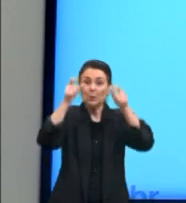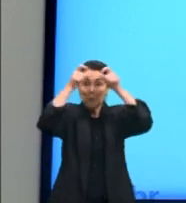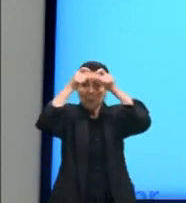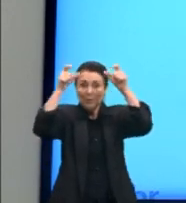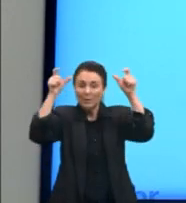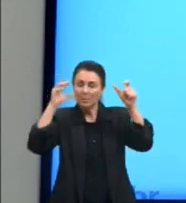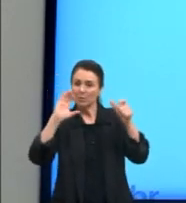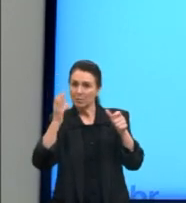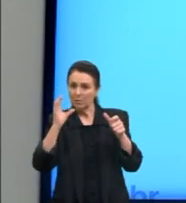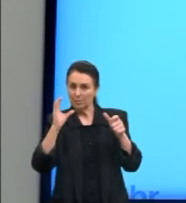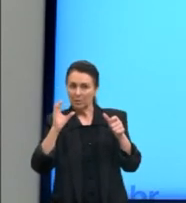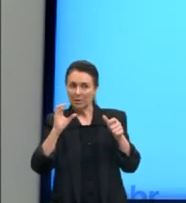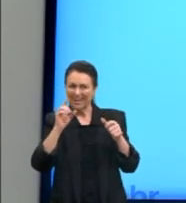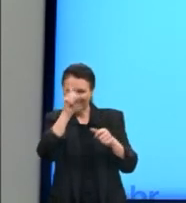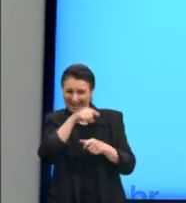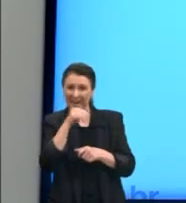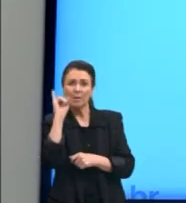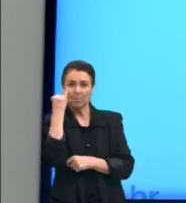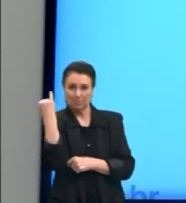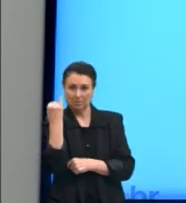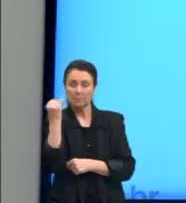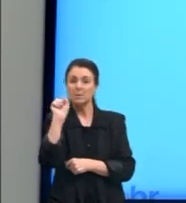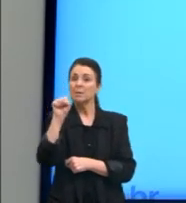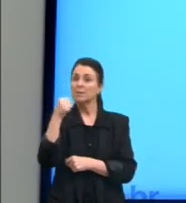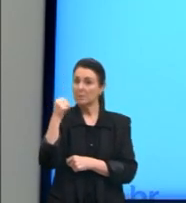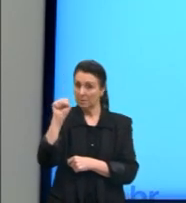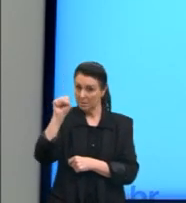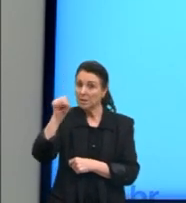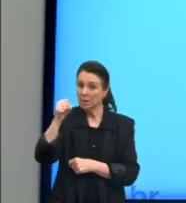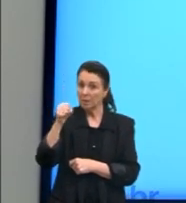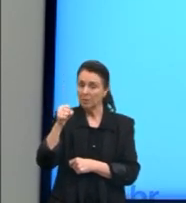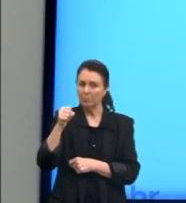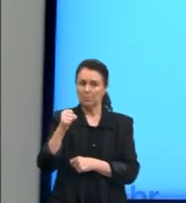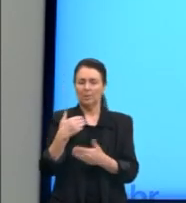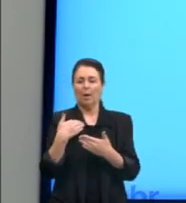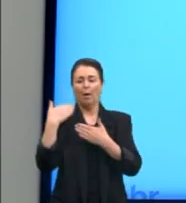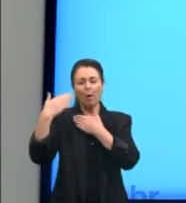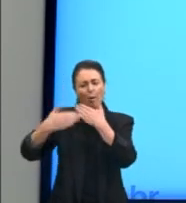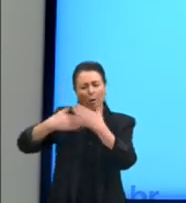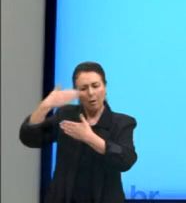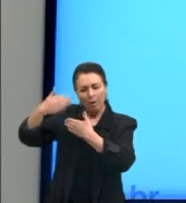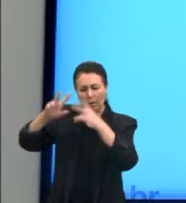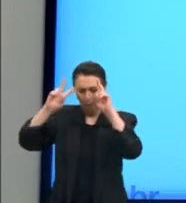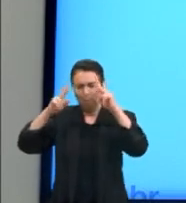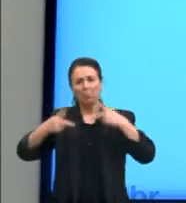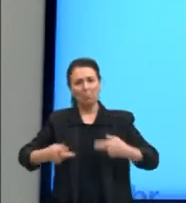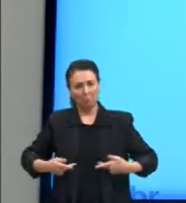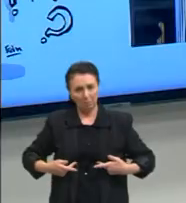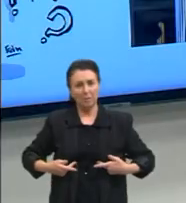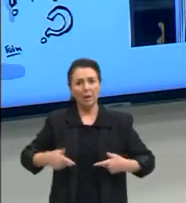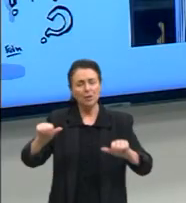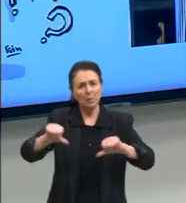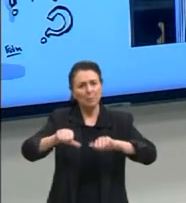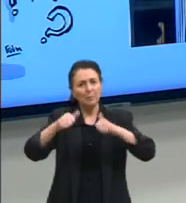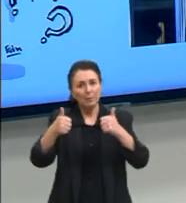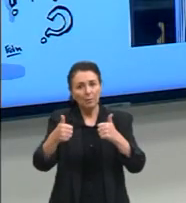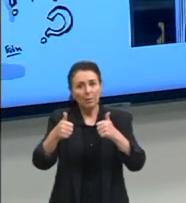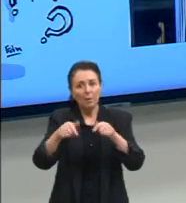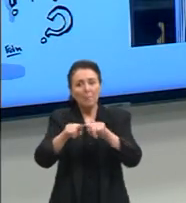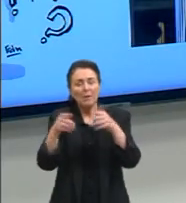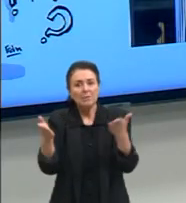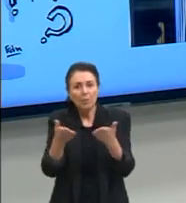científico é importante é muito importante trouxe grandes avanços para a humanidade mas em muitos casos ele se tornou um conhecimento